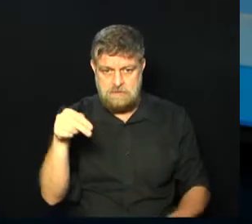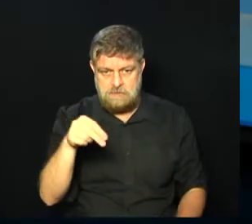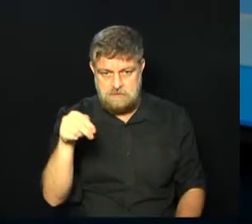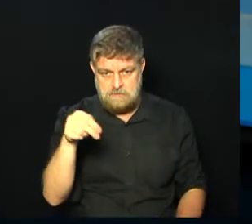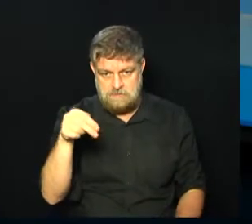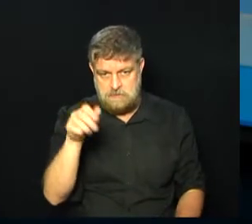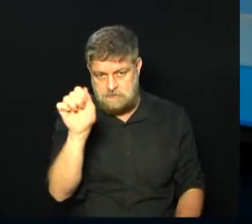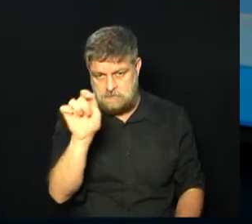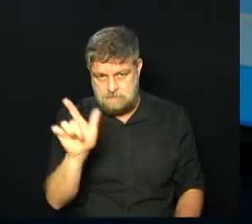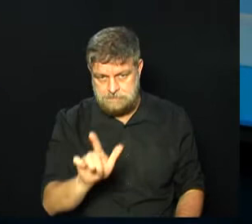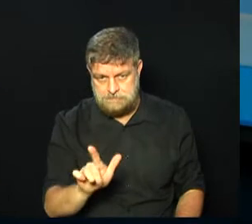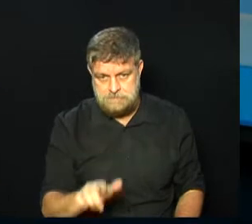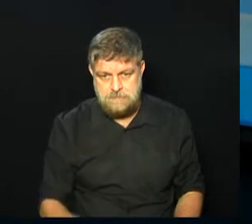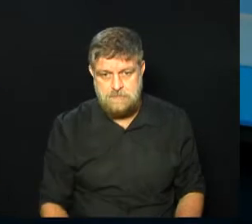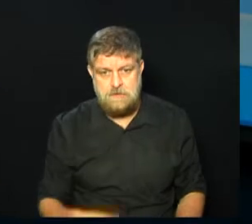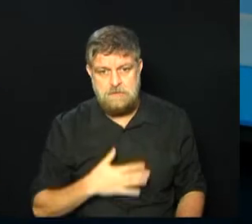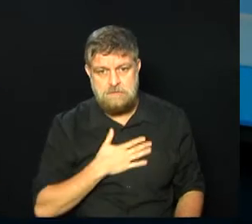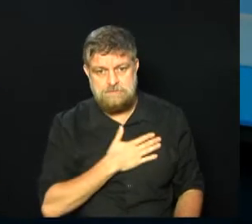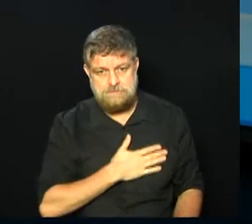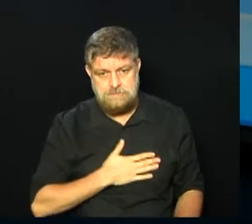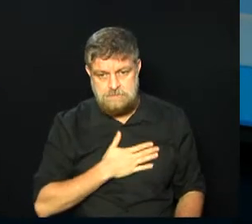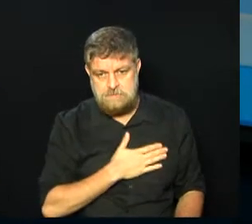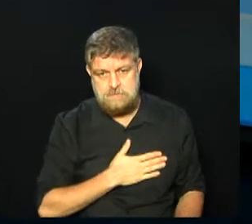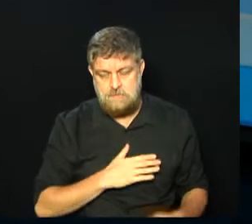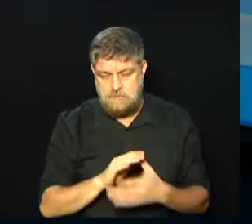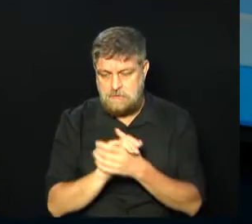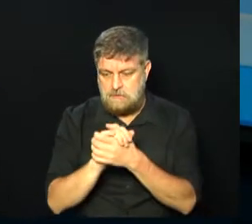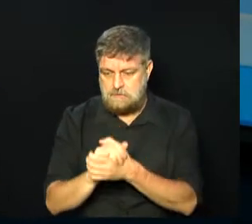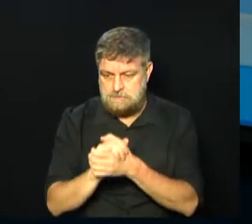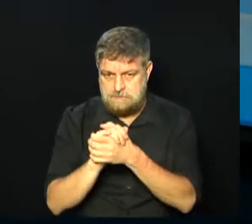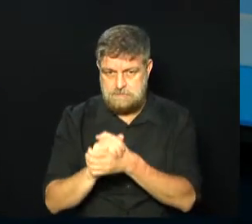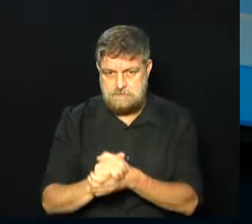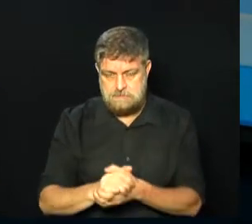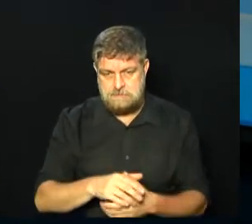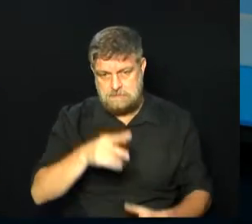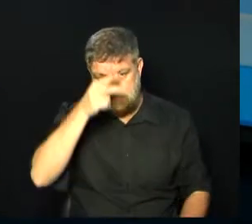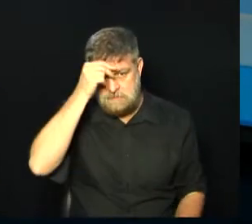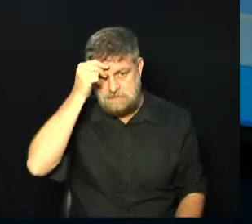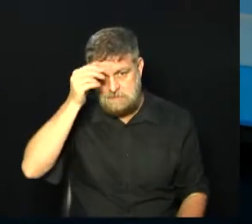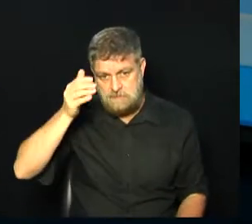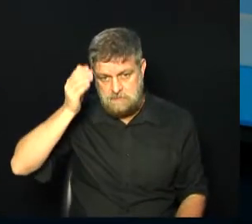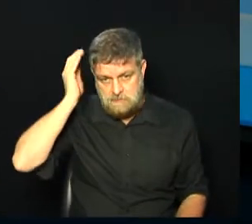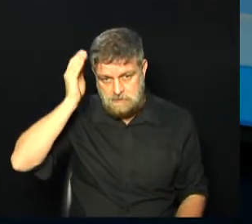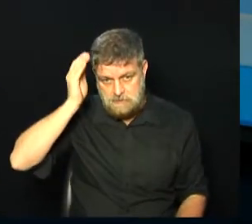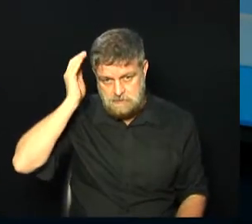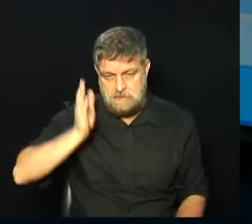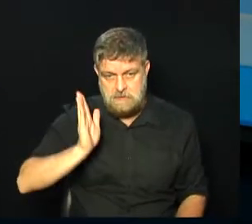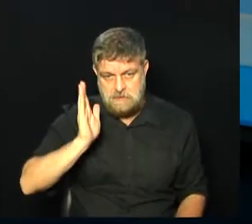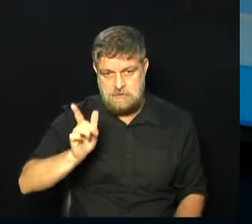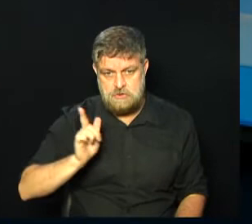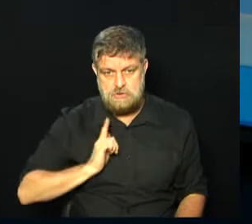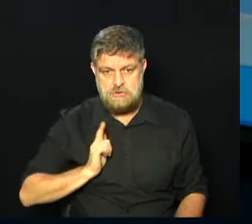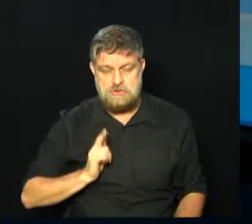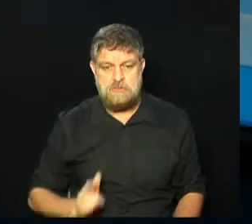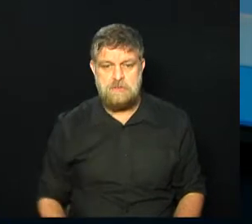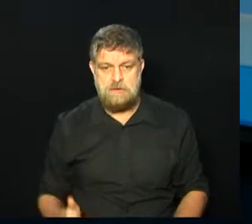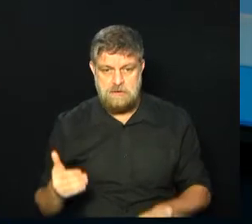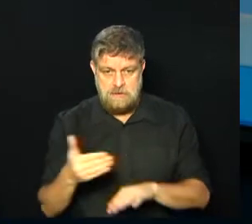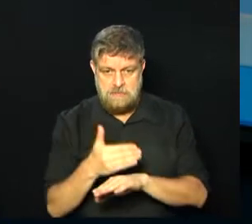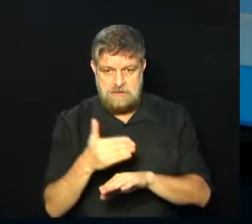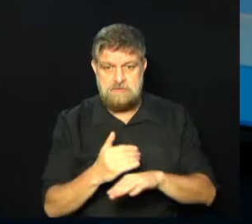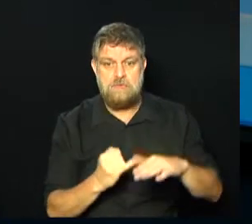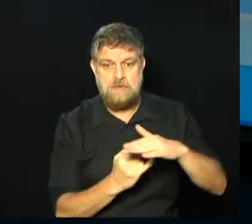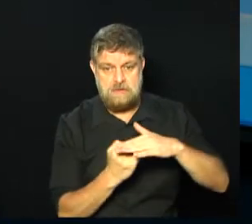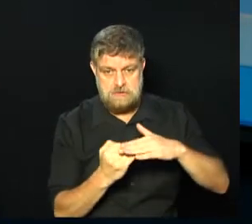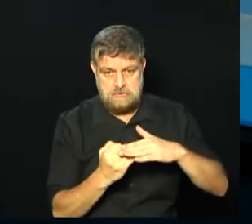Novembro Azul. Gostaria de saudar o prefeito Dr. Dário Saad, que já esteve em eventos na nossa